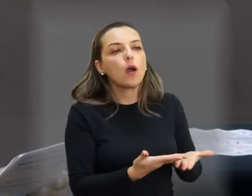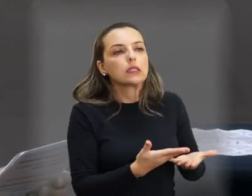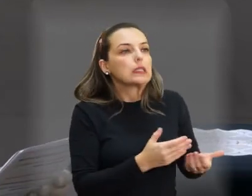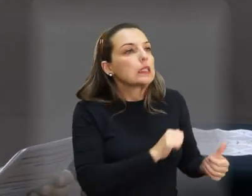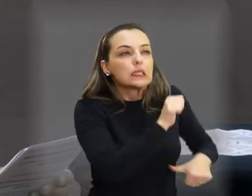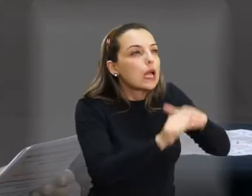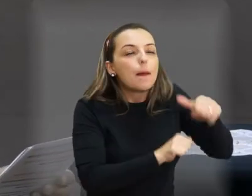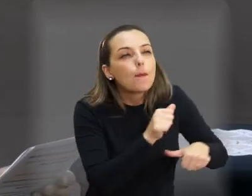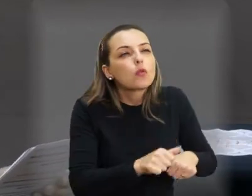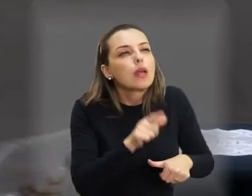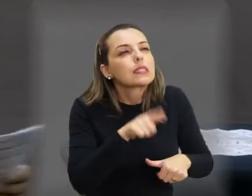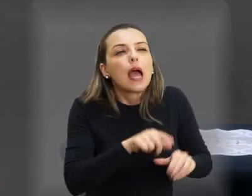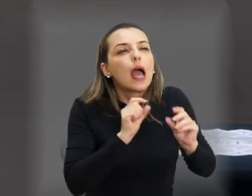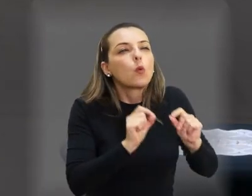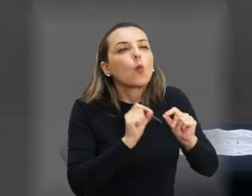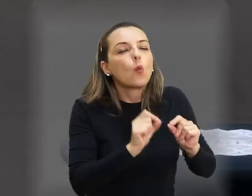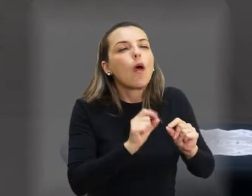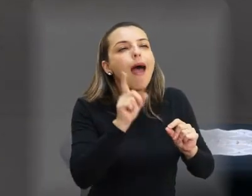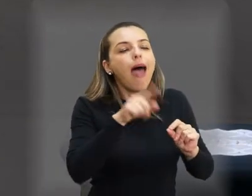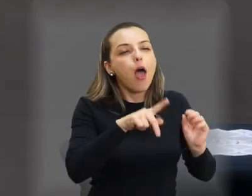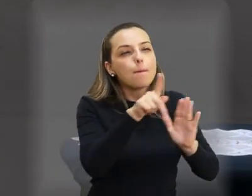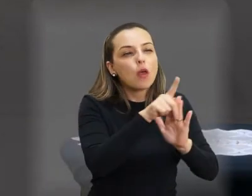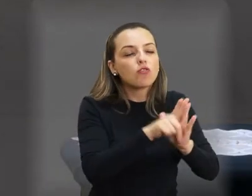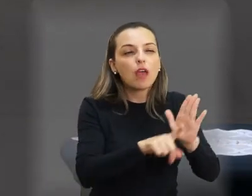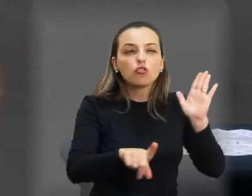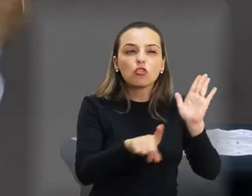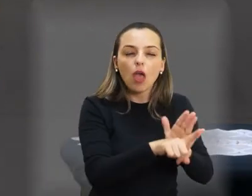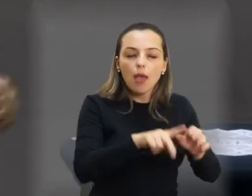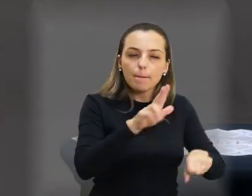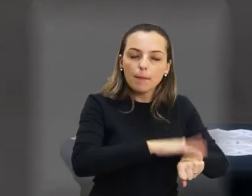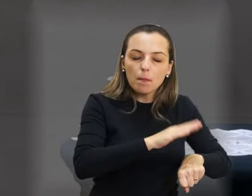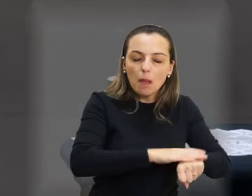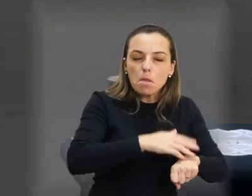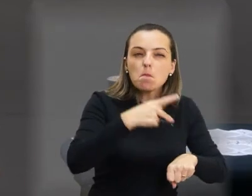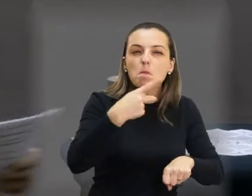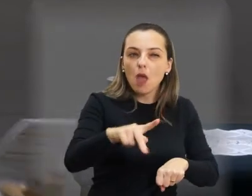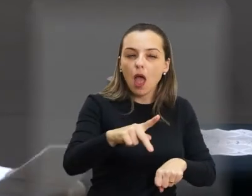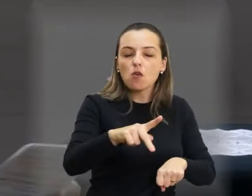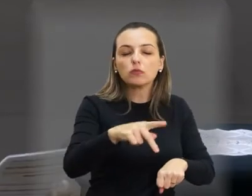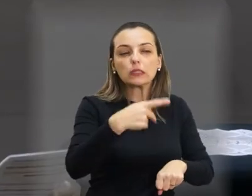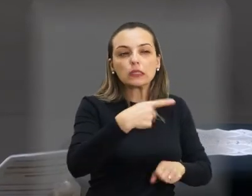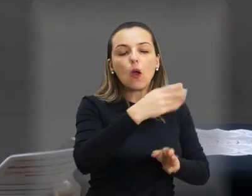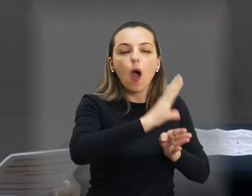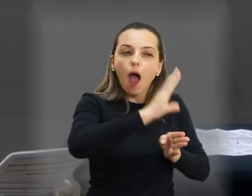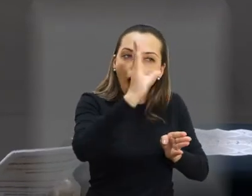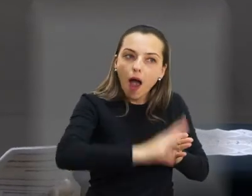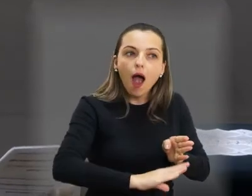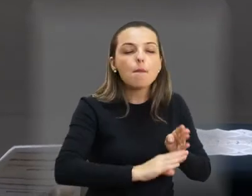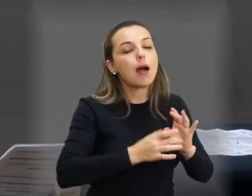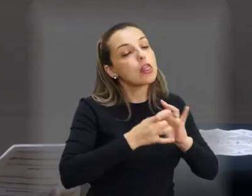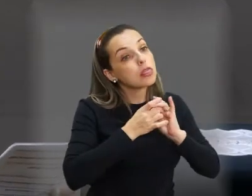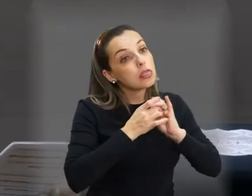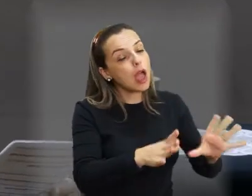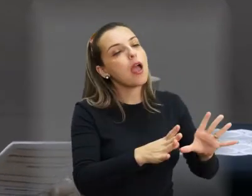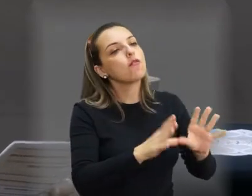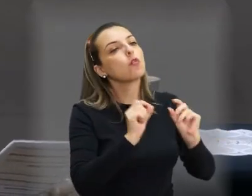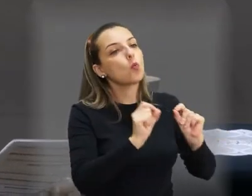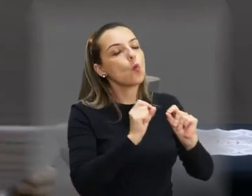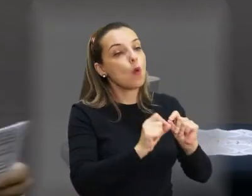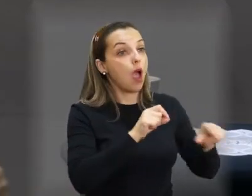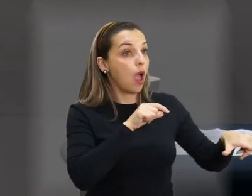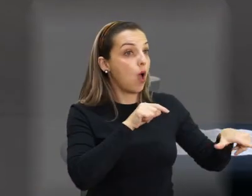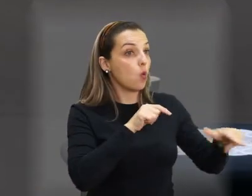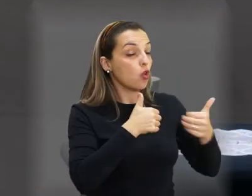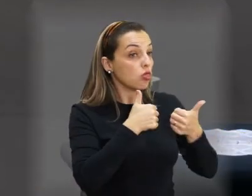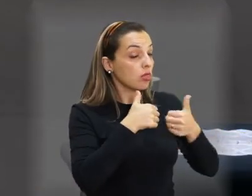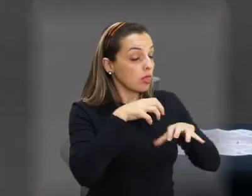de paradigma, ela parte de um projeto de lei que o vereador apresentou aqui na Câmara de Araraquara, autorizando a atuação no